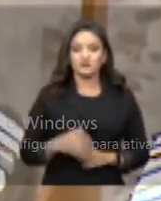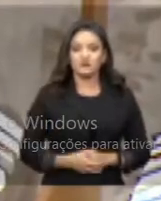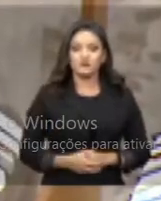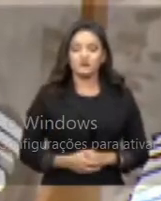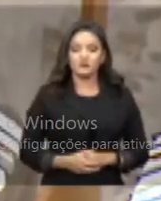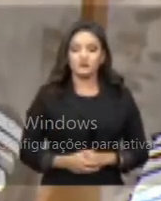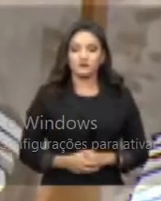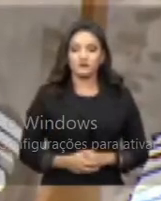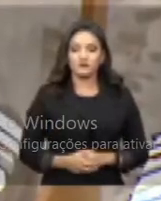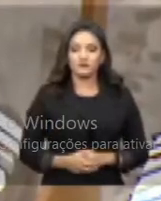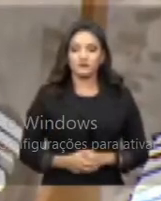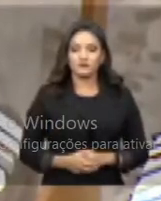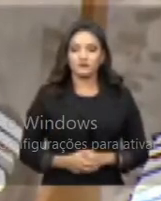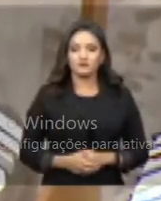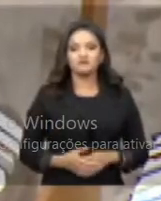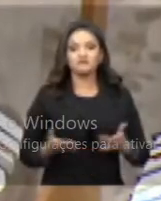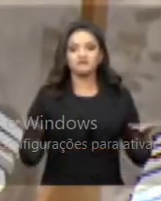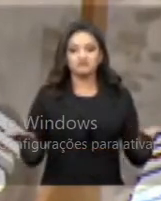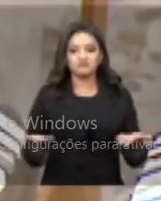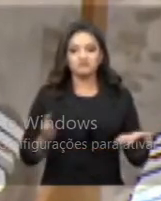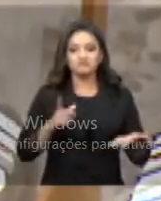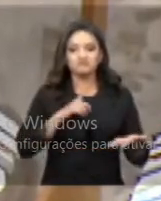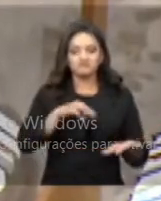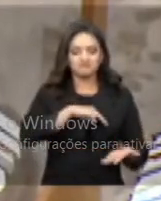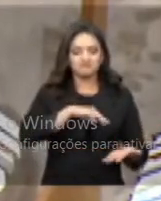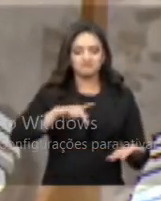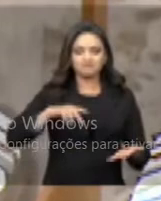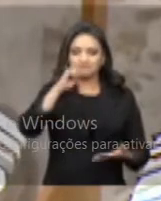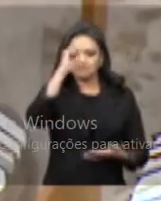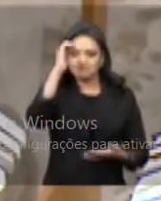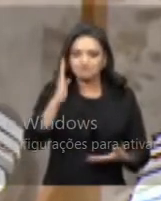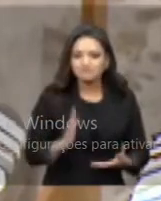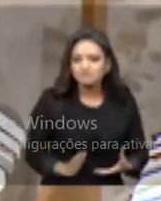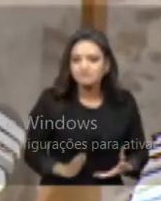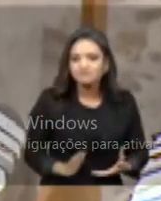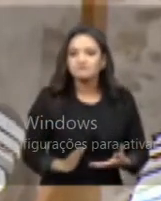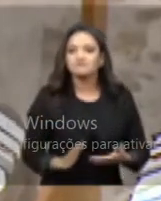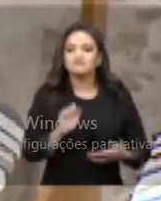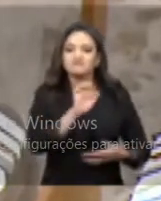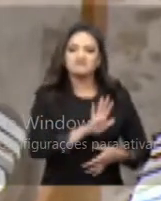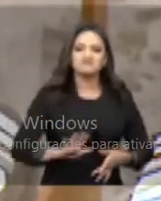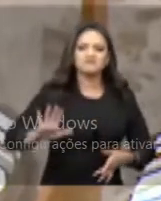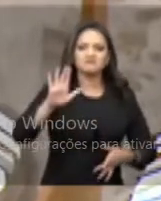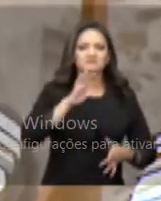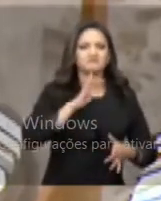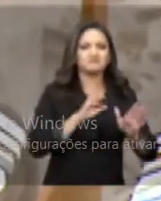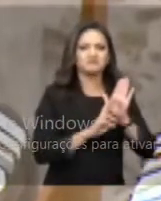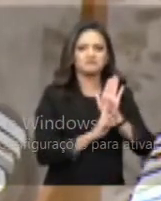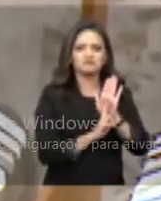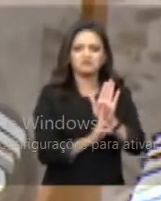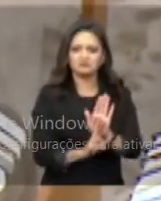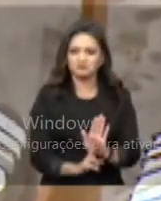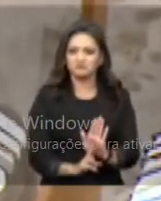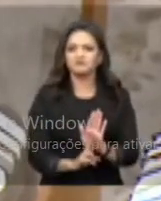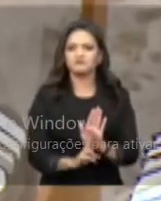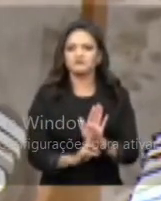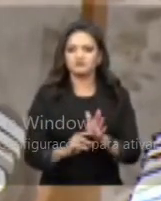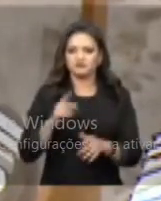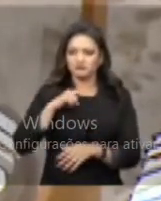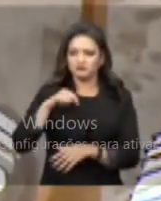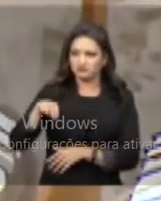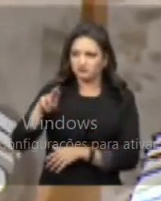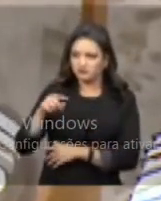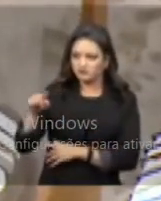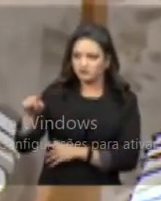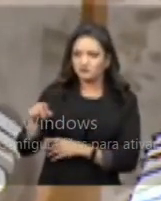traz praticamente o Ministério Público brasileiro em toda a sua composição da União e